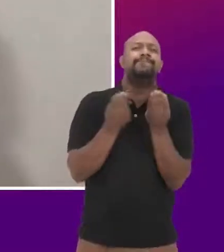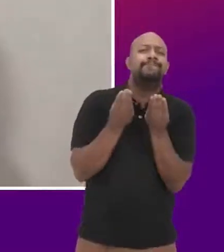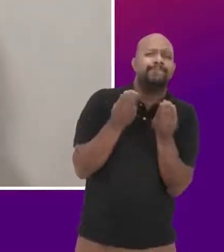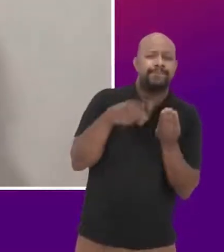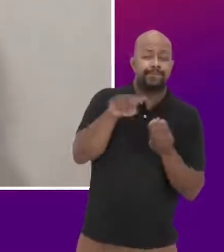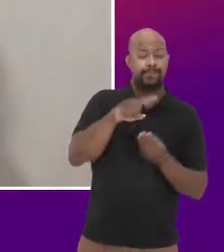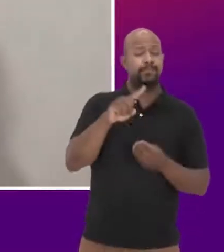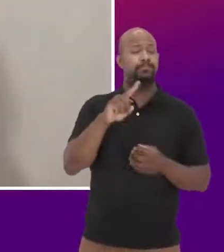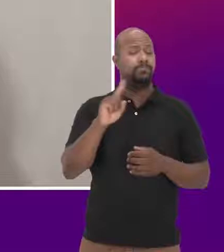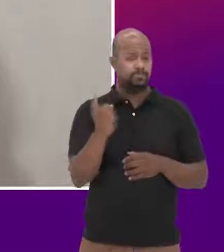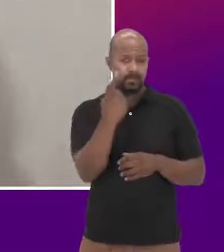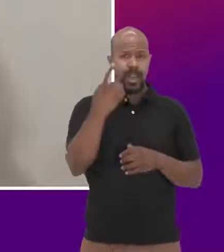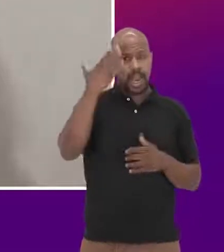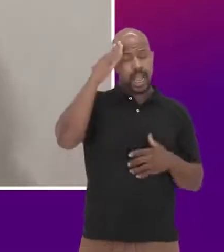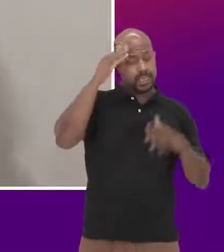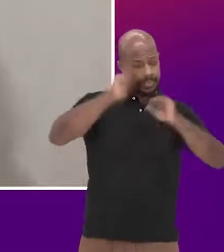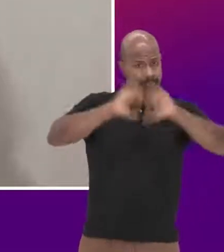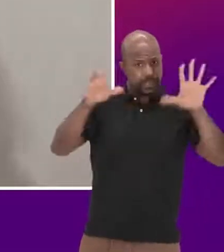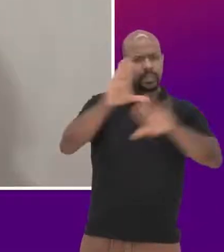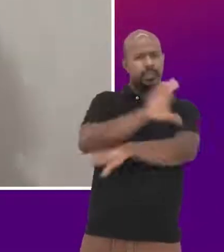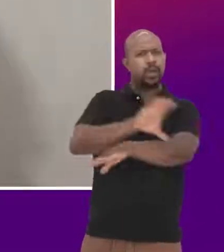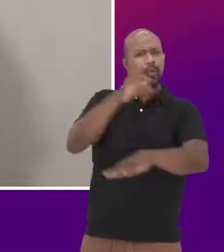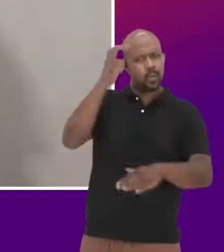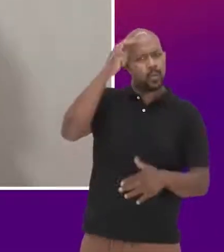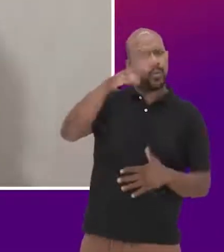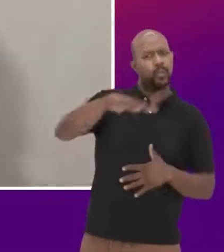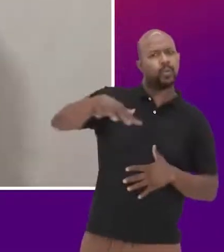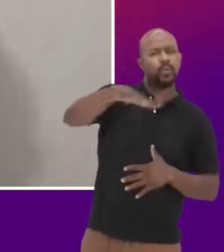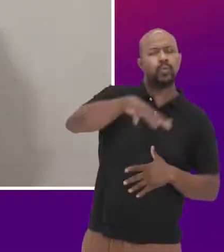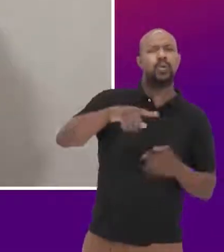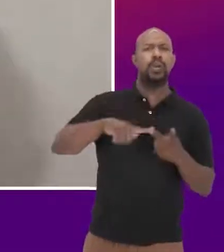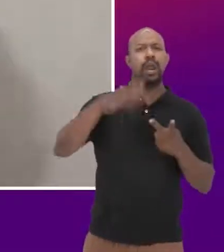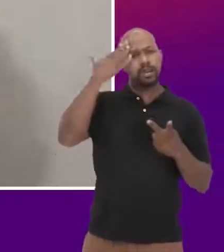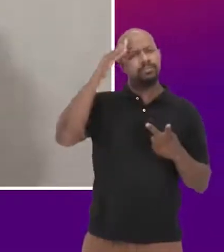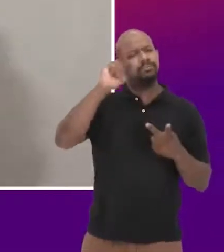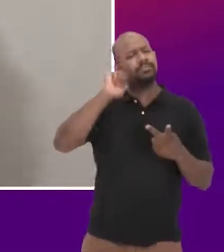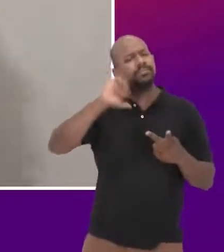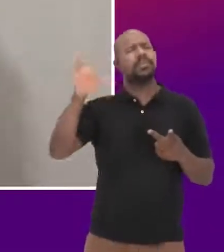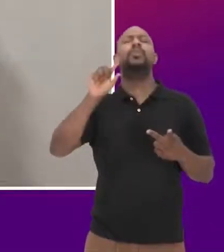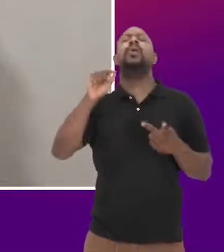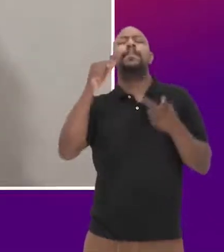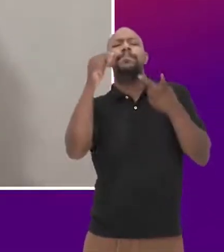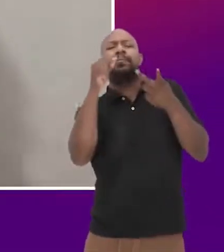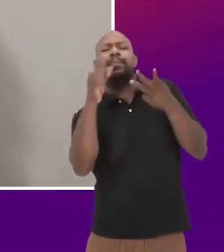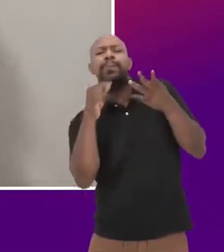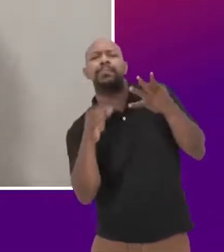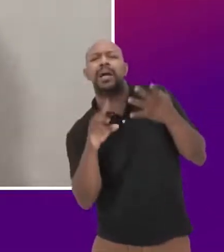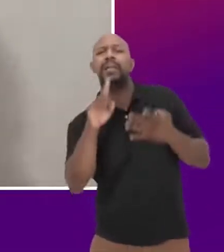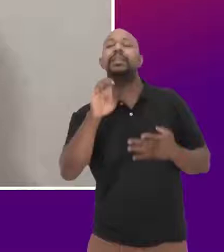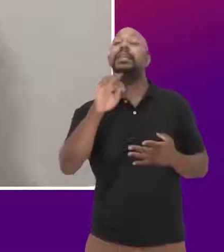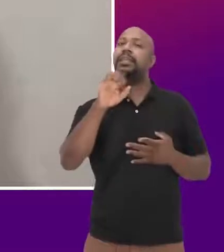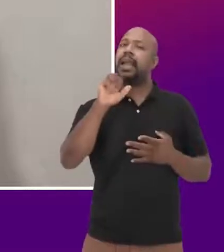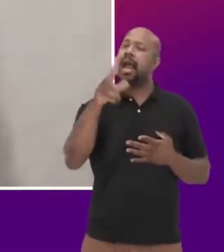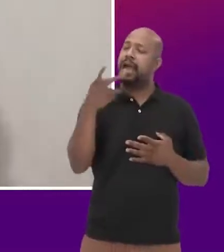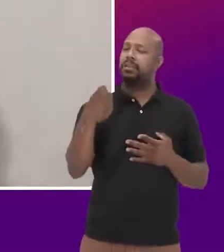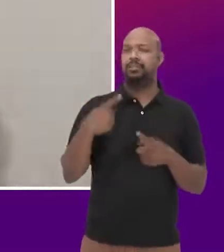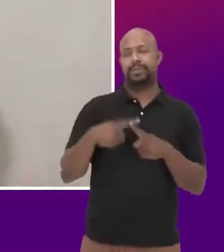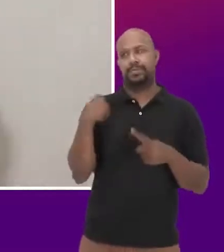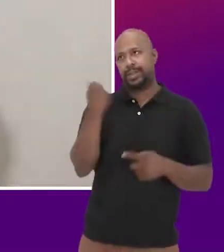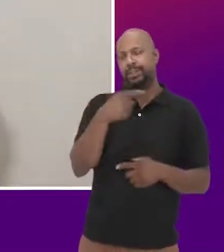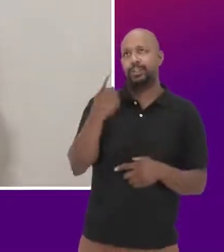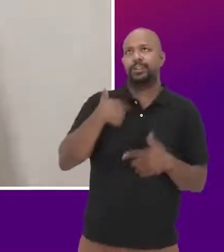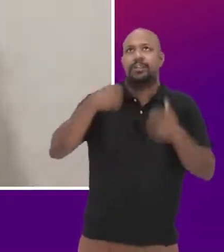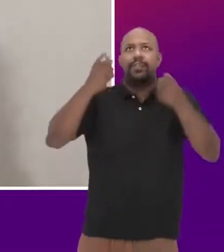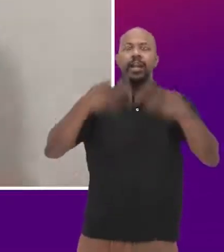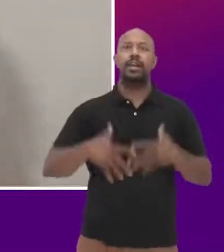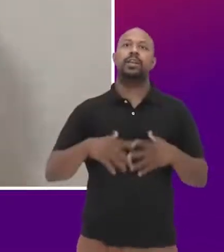em primeiro, entender essa cultura, entender quais são esses detalhes, porque para a gente que nós estamos